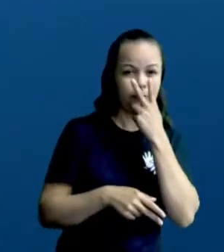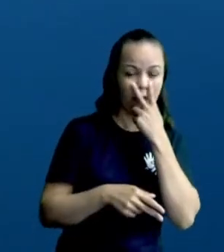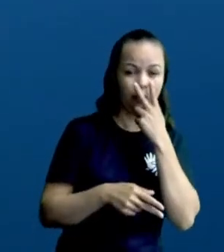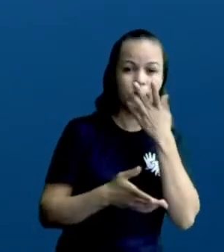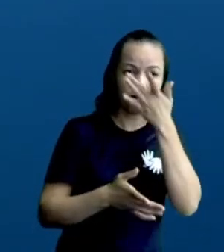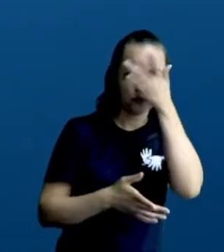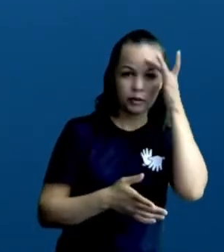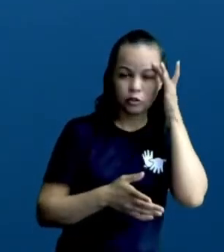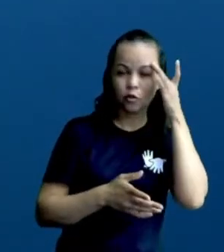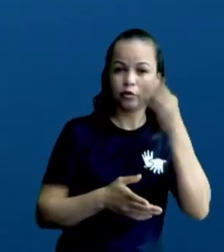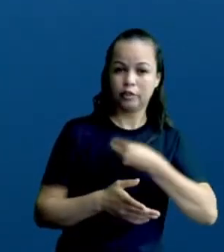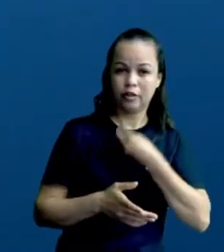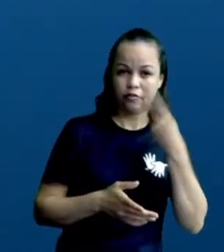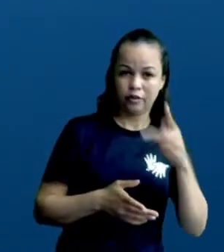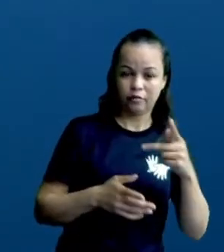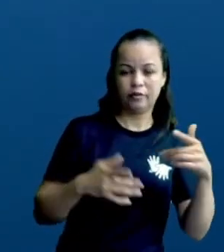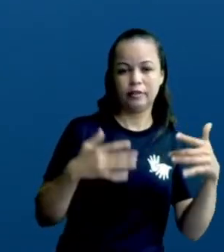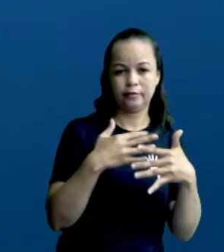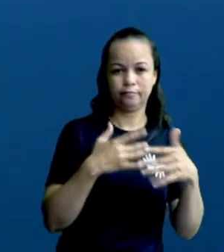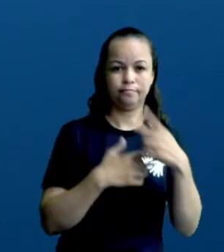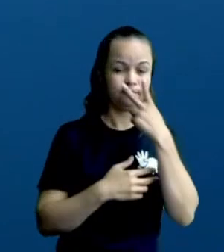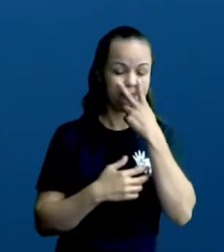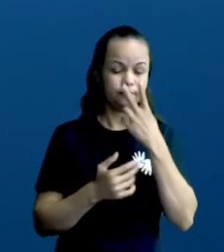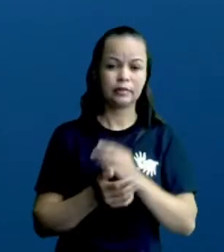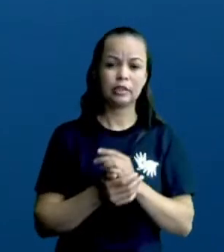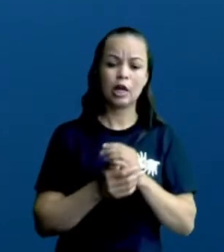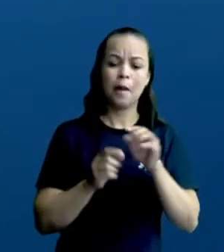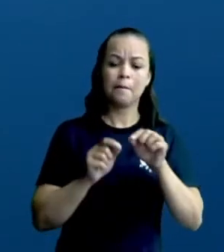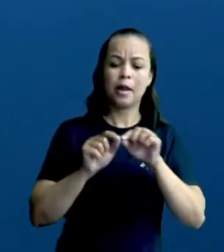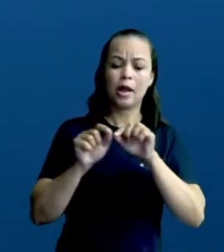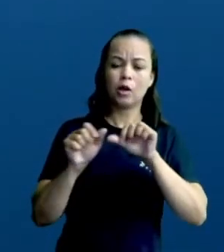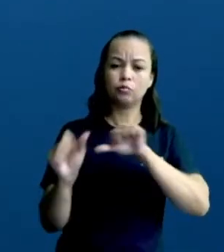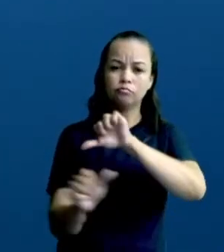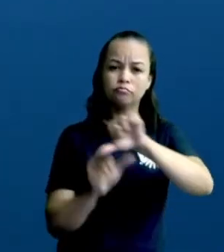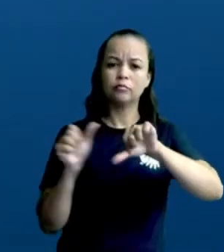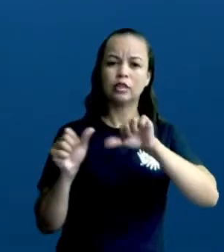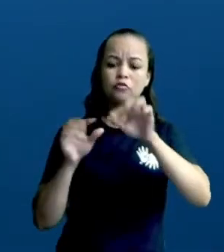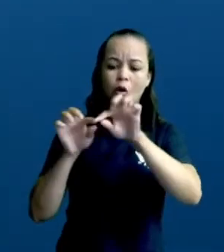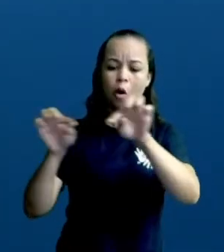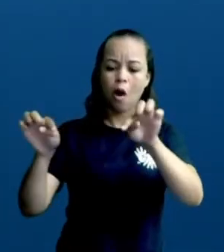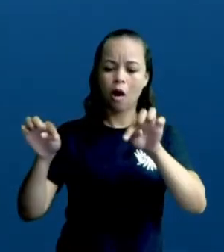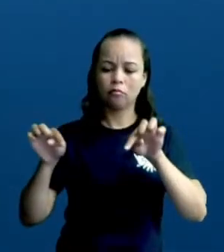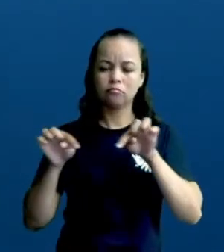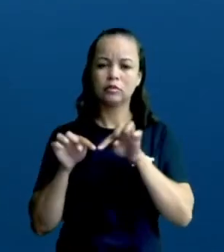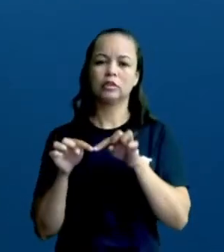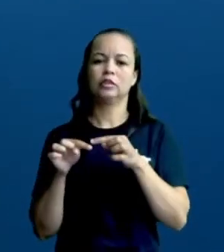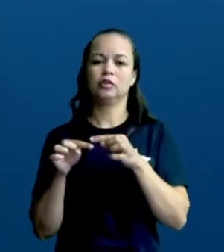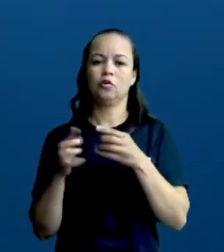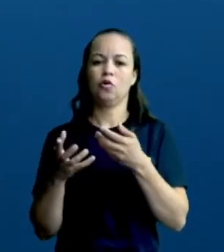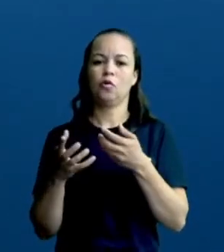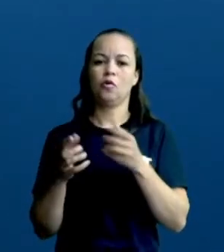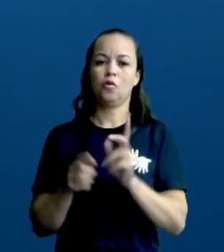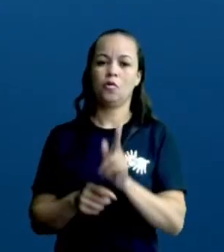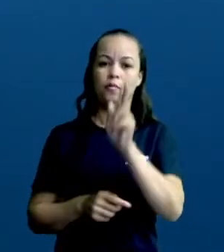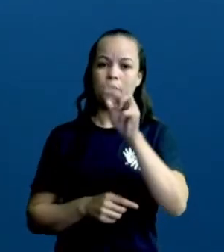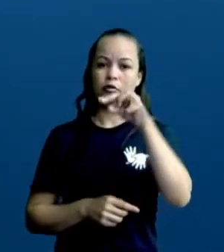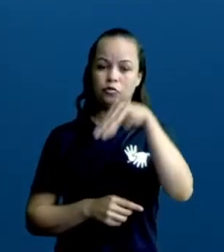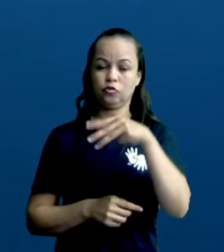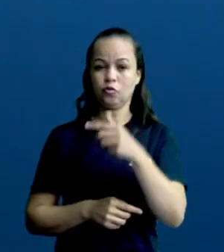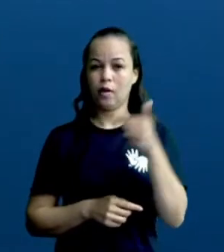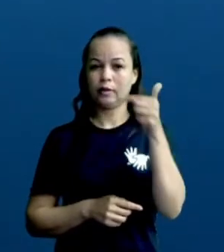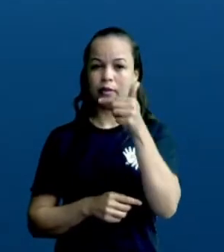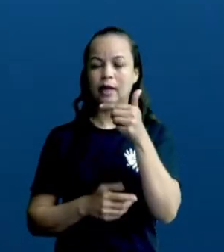tá certo? Pelo território em quilômetros quadrados, nós vamos ter a